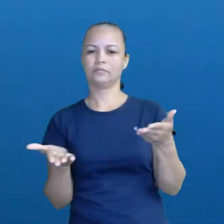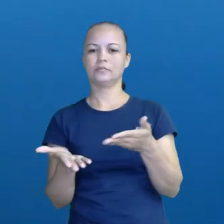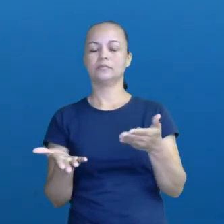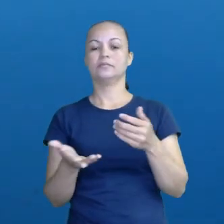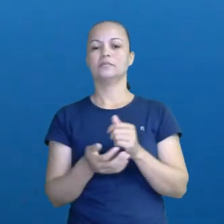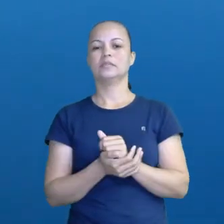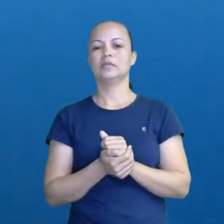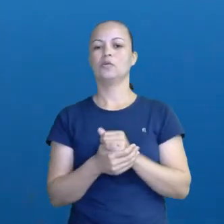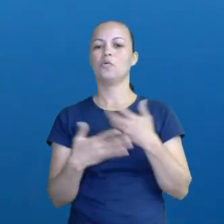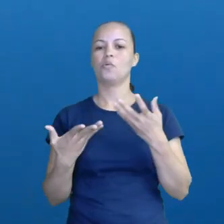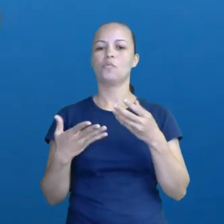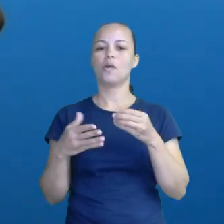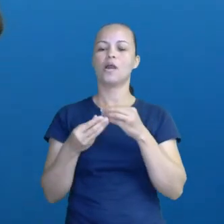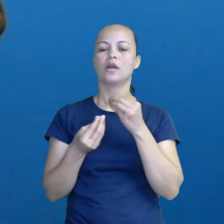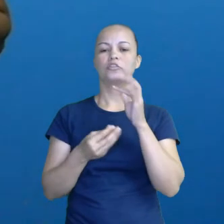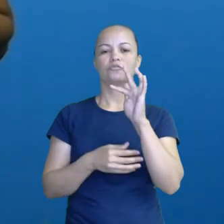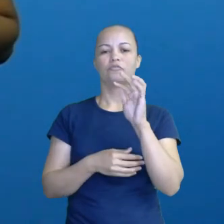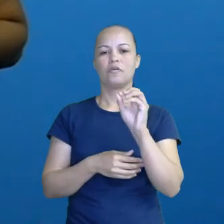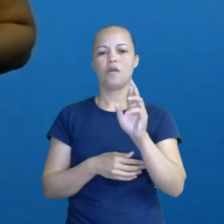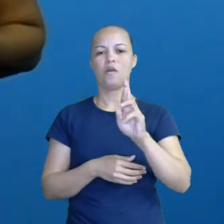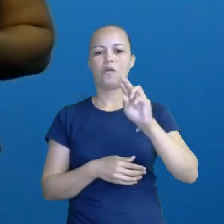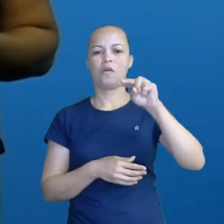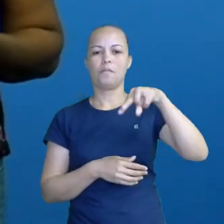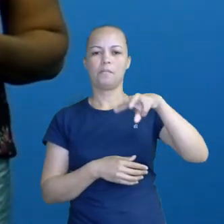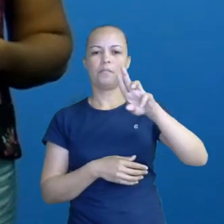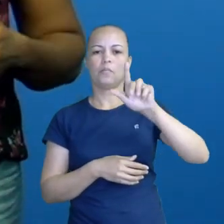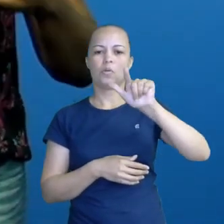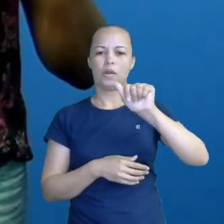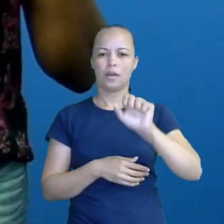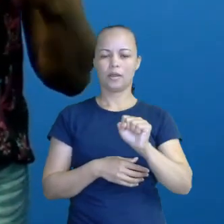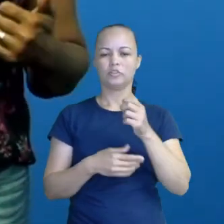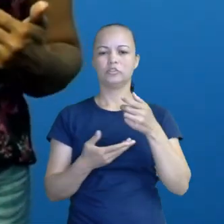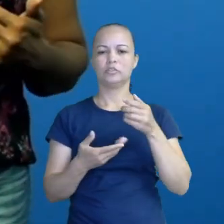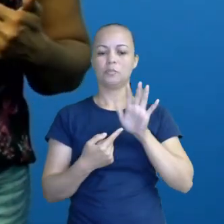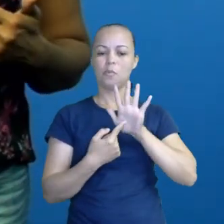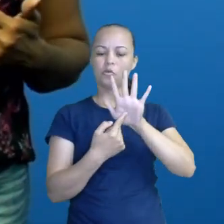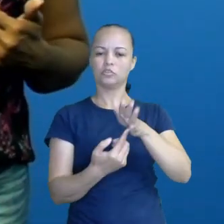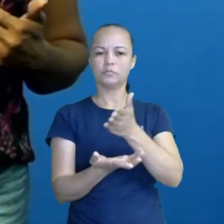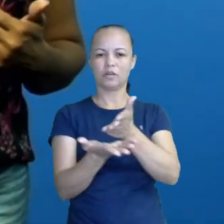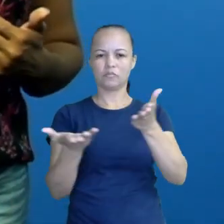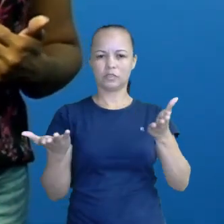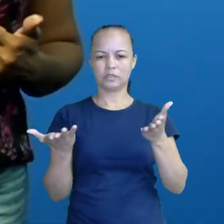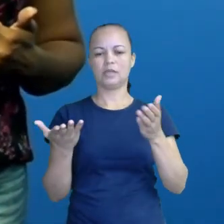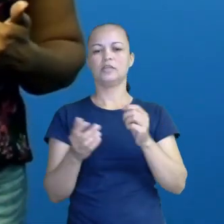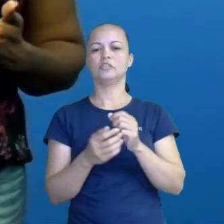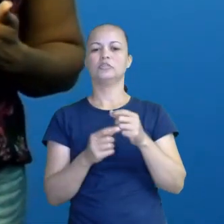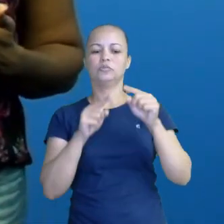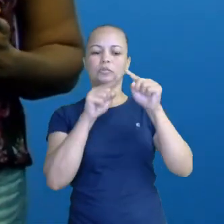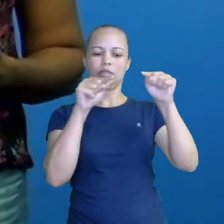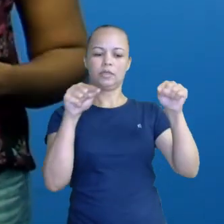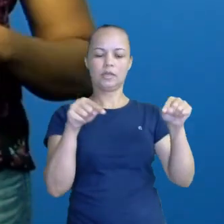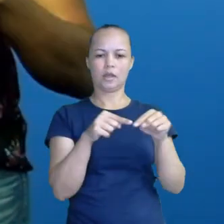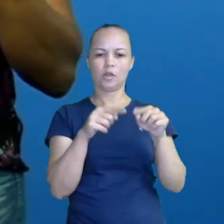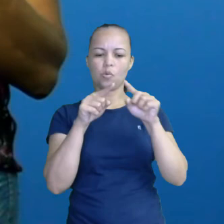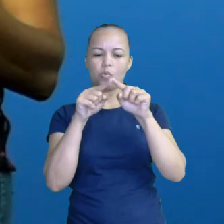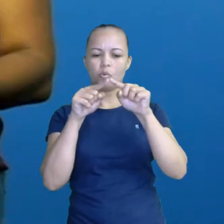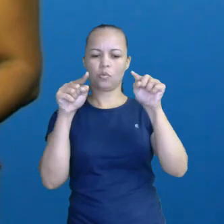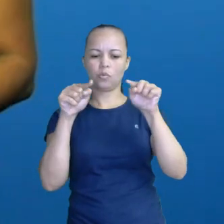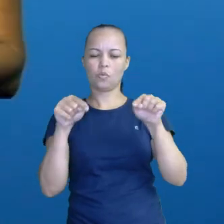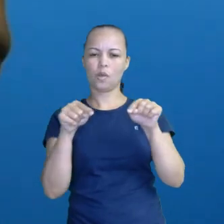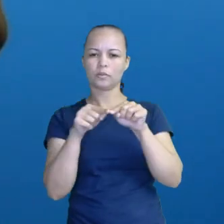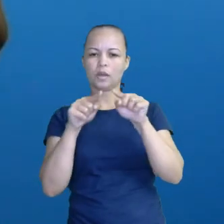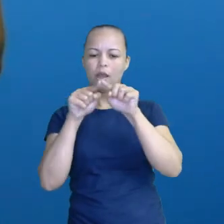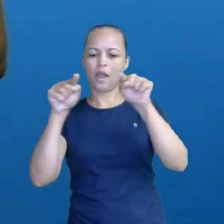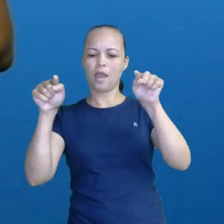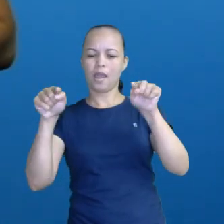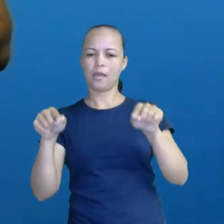com as fórmulas que eu trouxe para vocês da área do triângulo do quadrado do retângulo